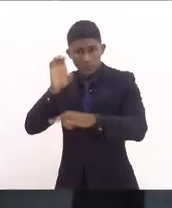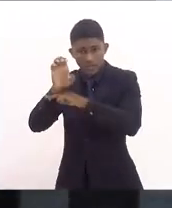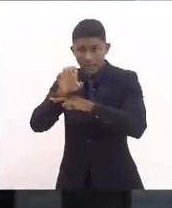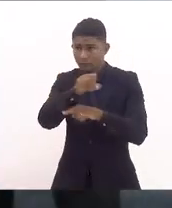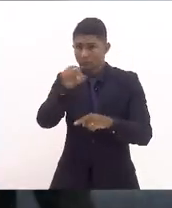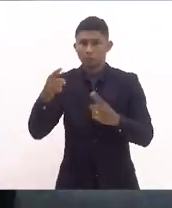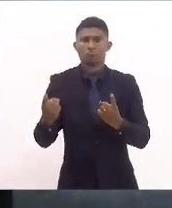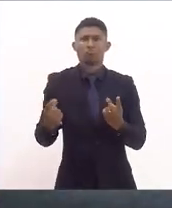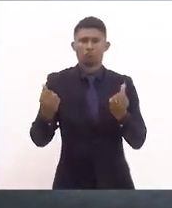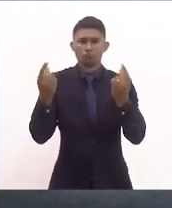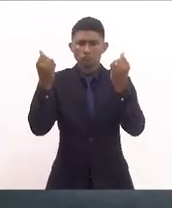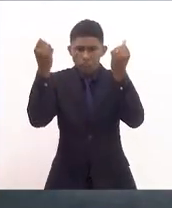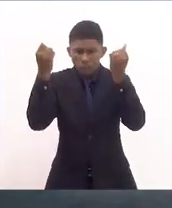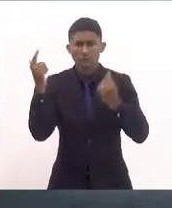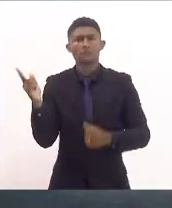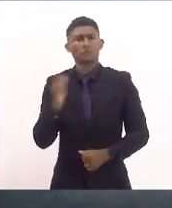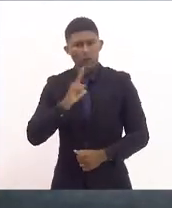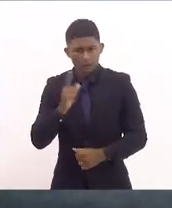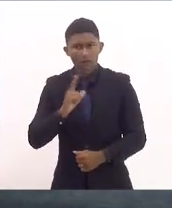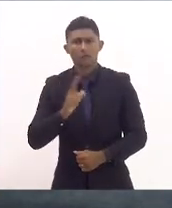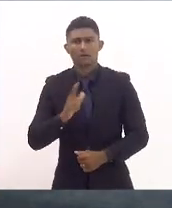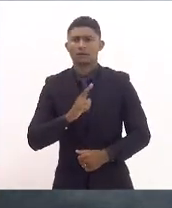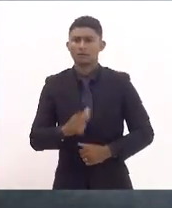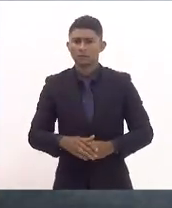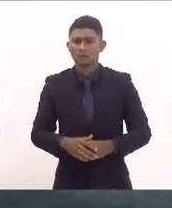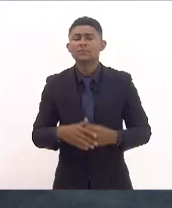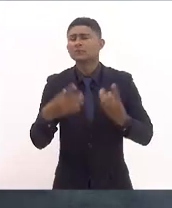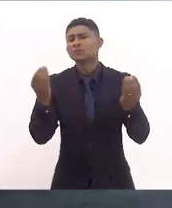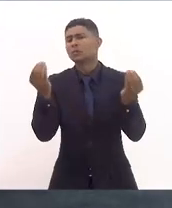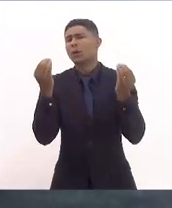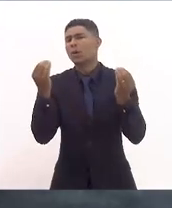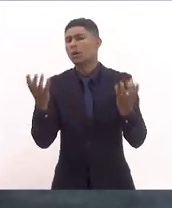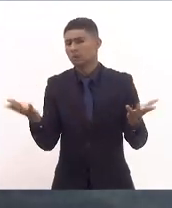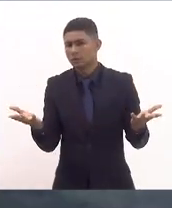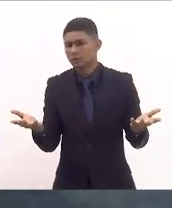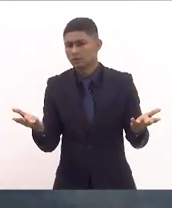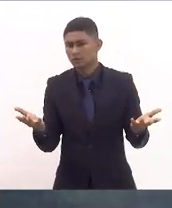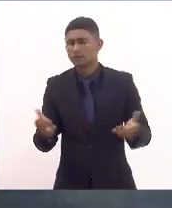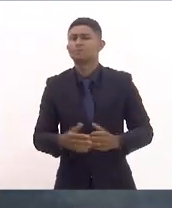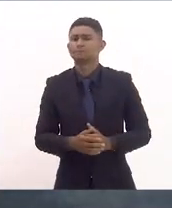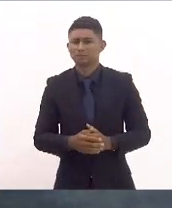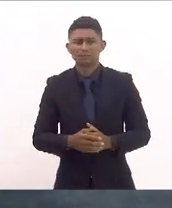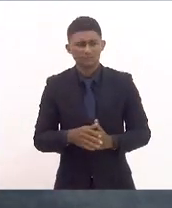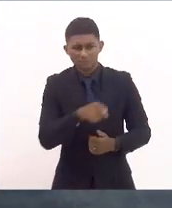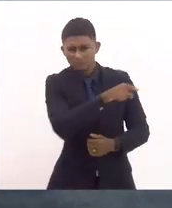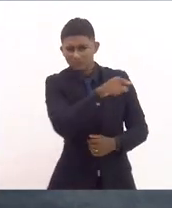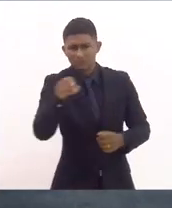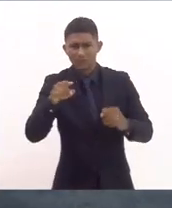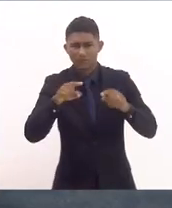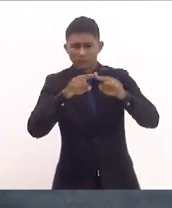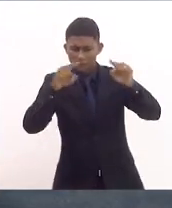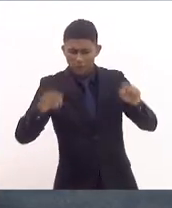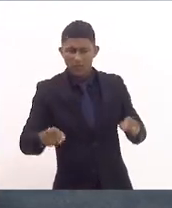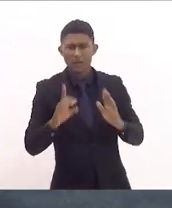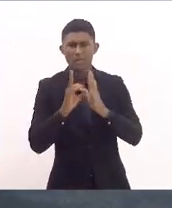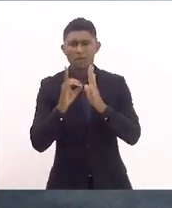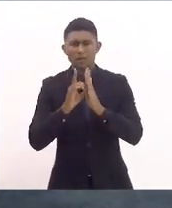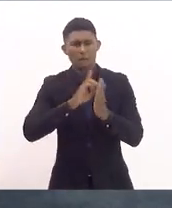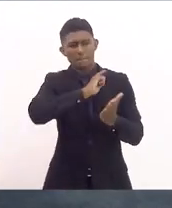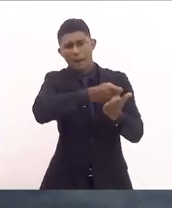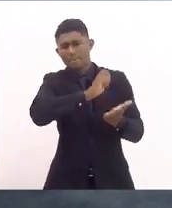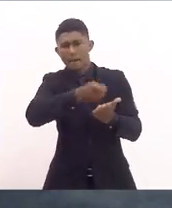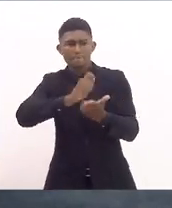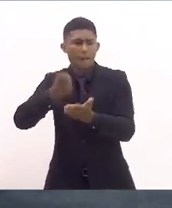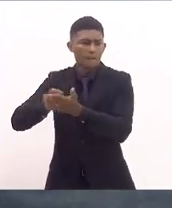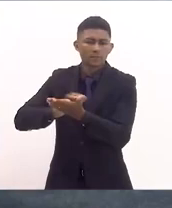rico né Tá com dinheiro então como é que pode estar sem pagar esses funcionários